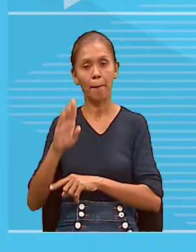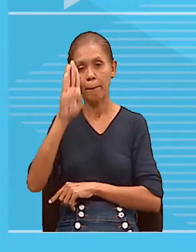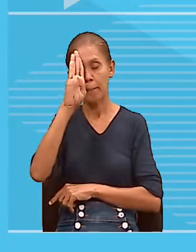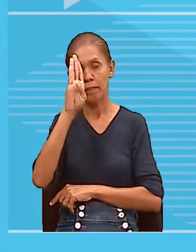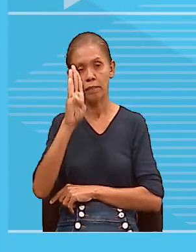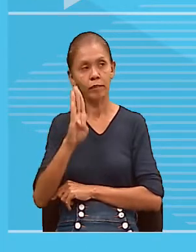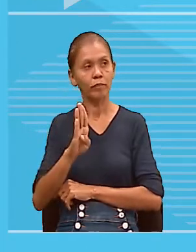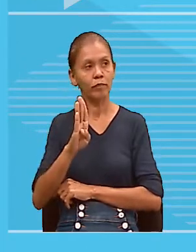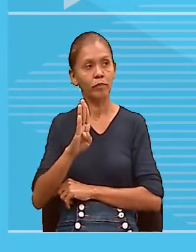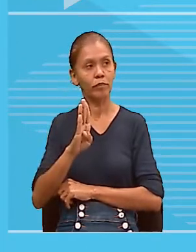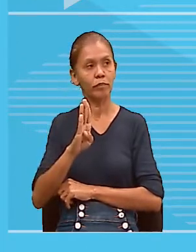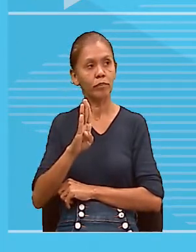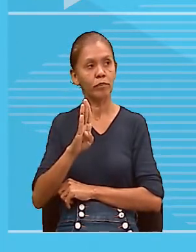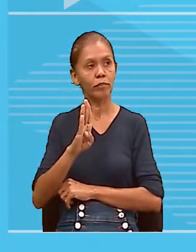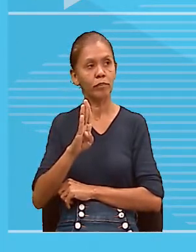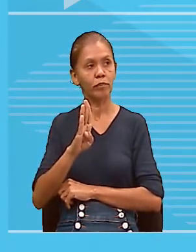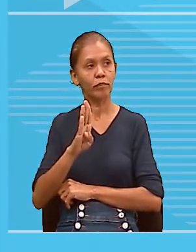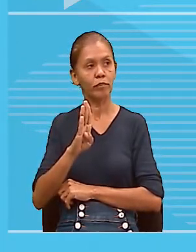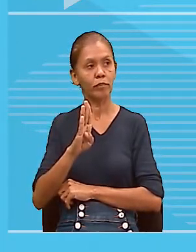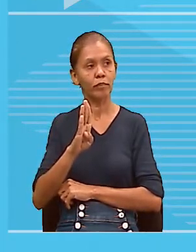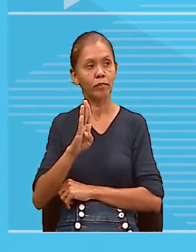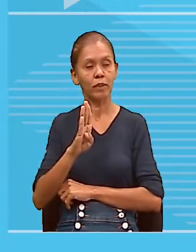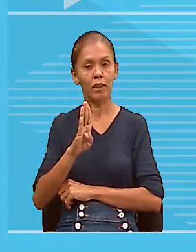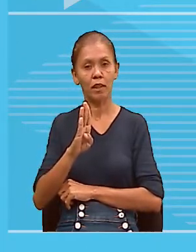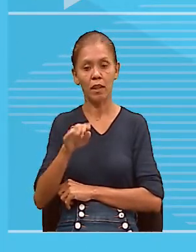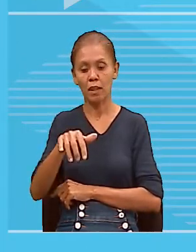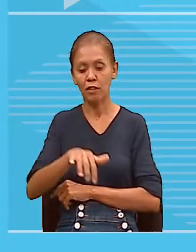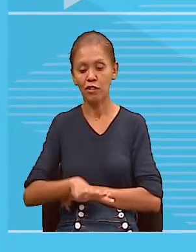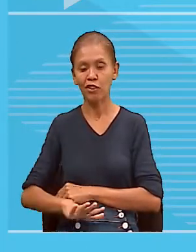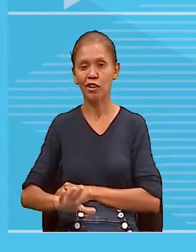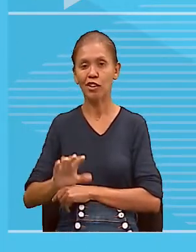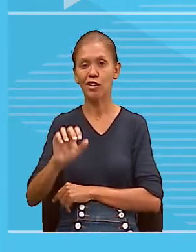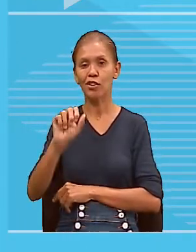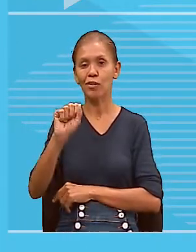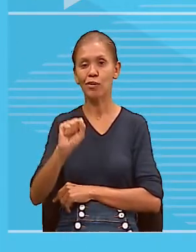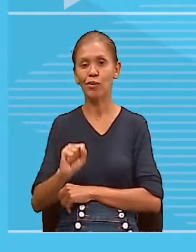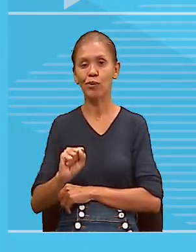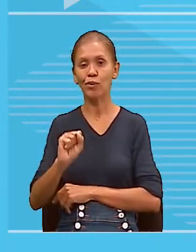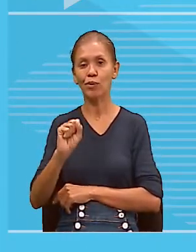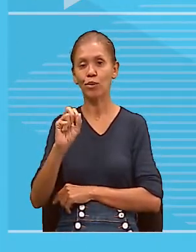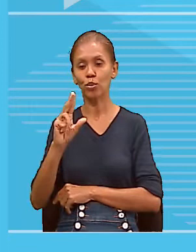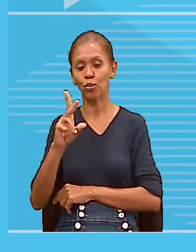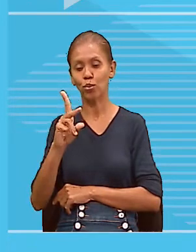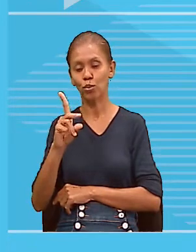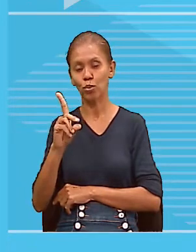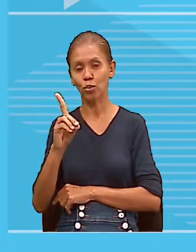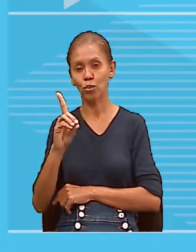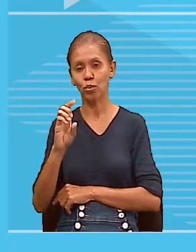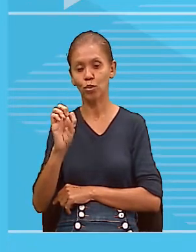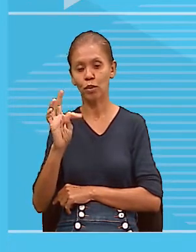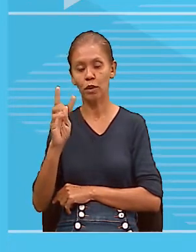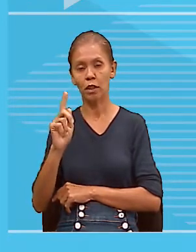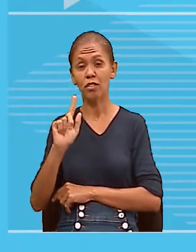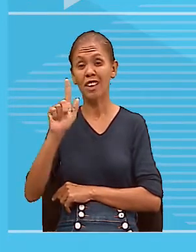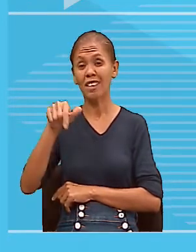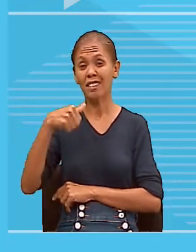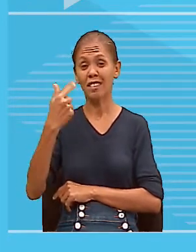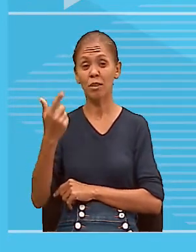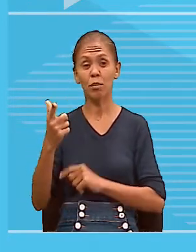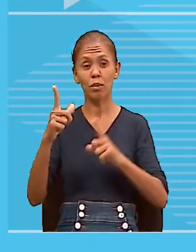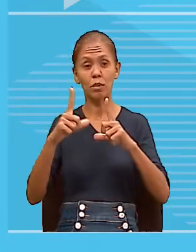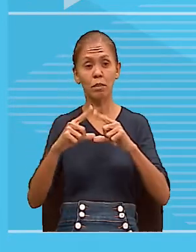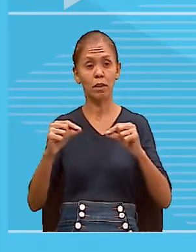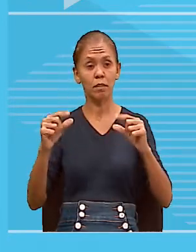principalmente migrar para o Sudeste depois para Brasília né na construção de Brasília é é